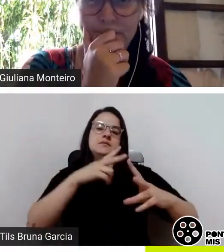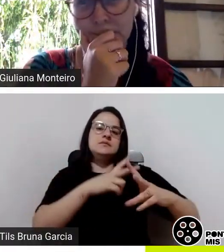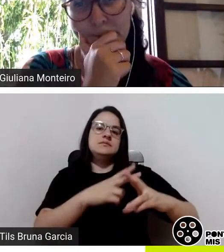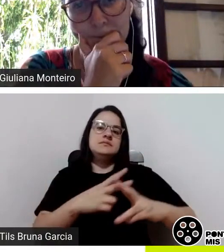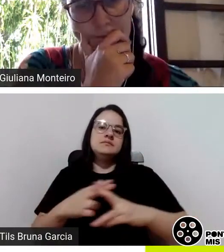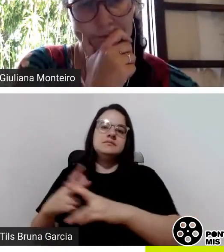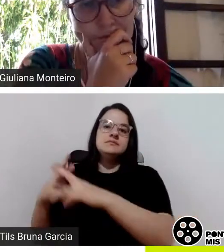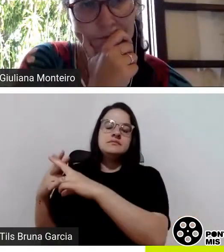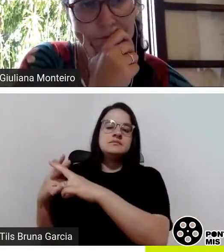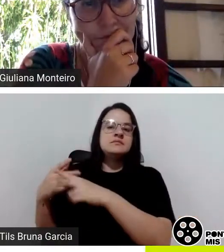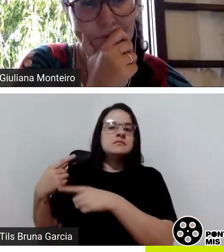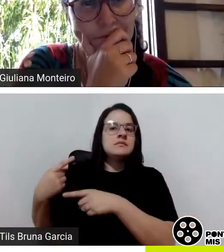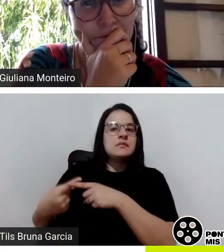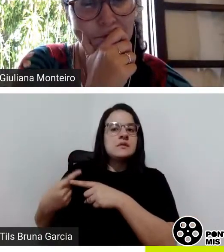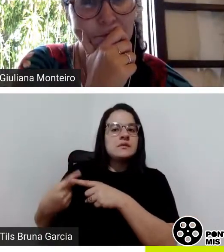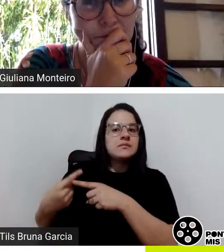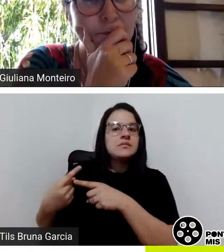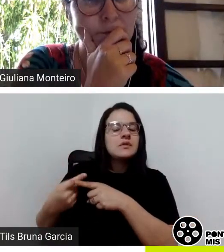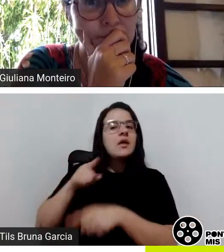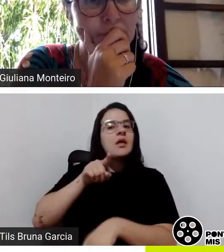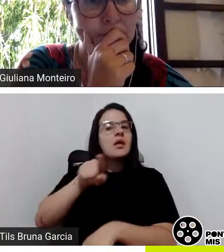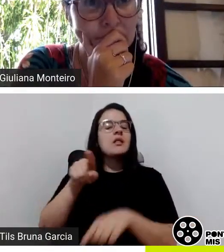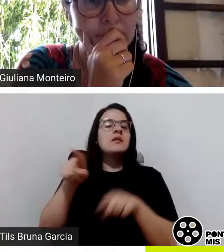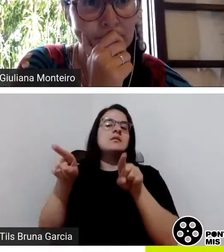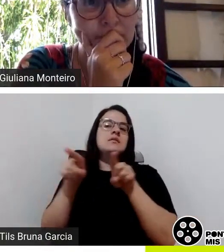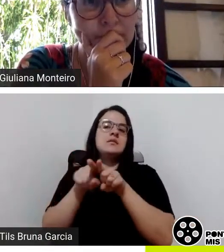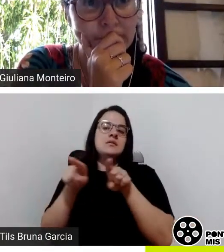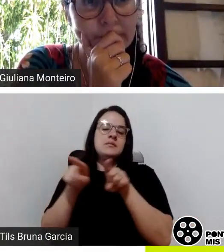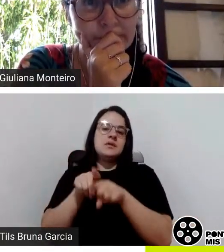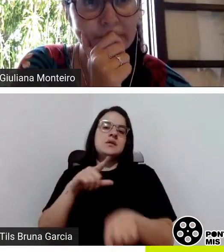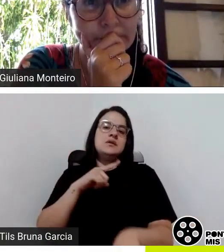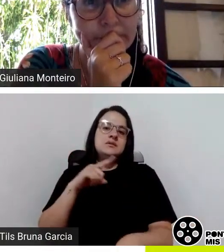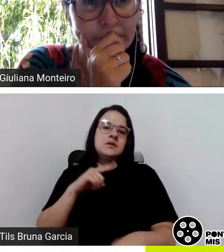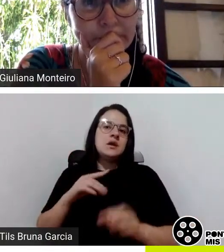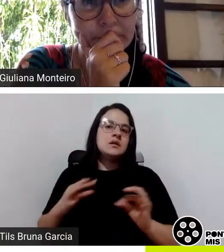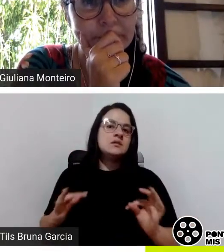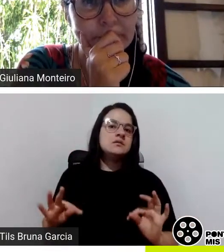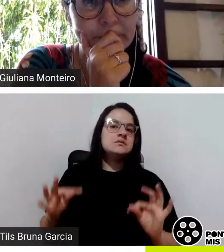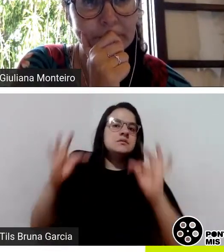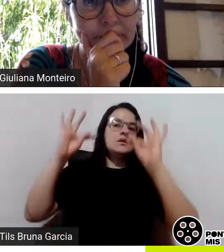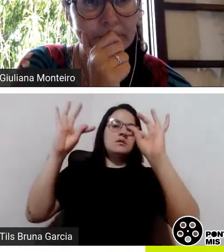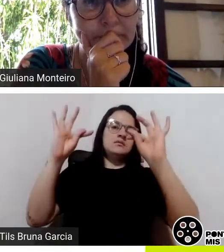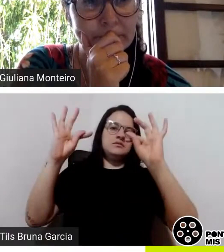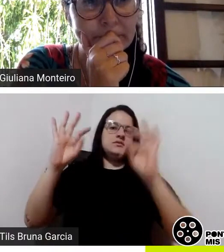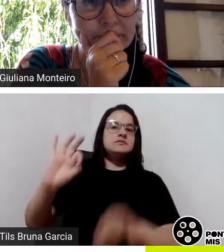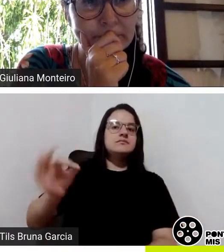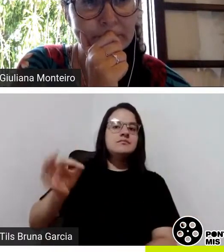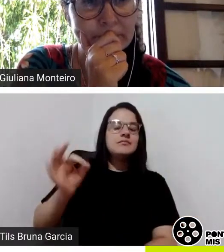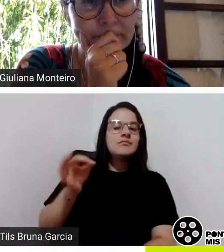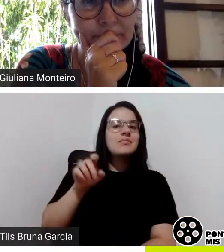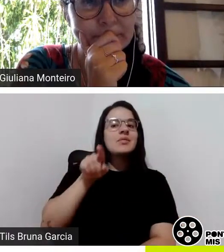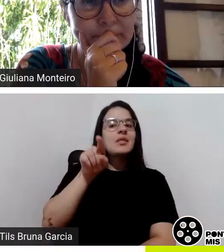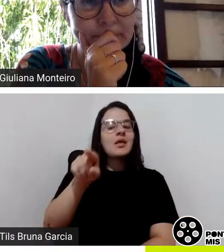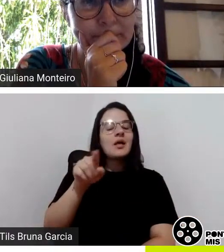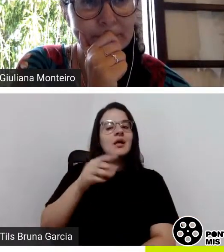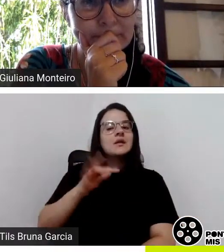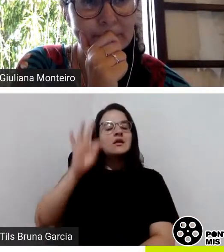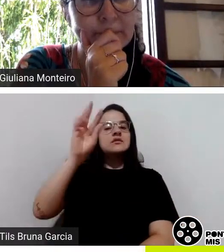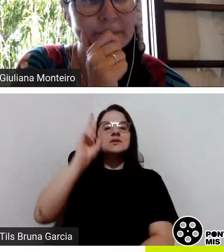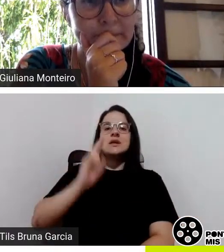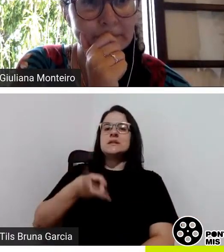por causa também das muitas mídias que a tecnologia permite, né? A tecnologia sempre altera